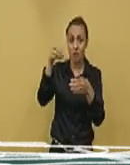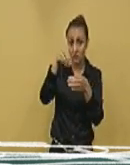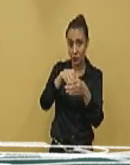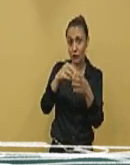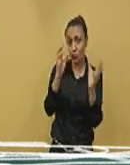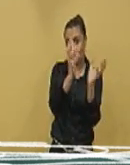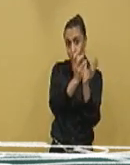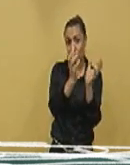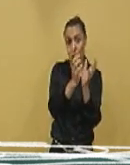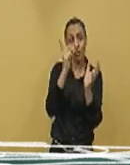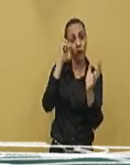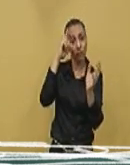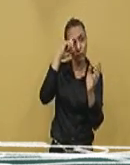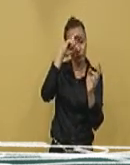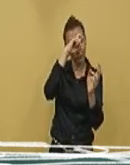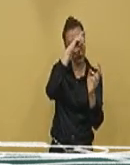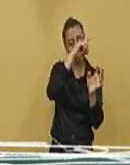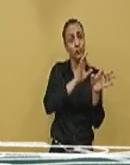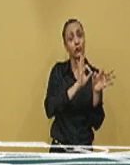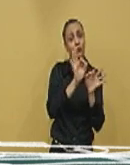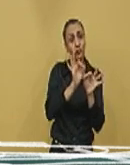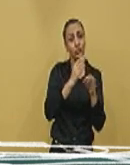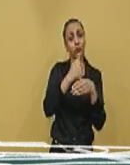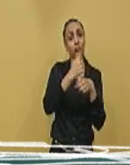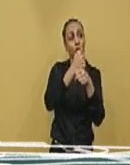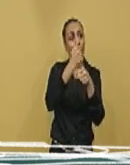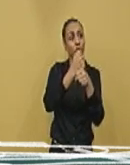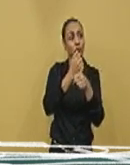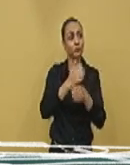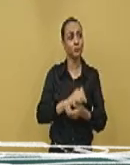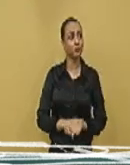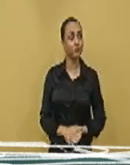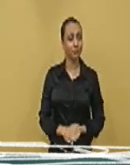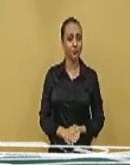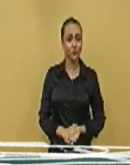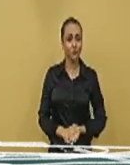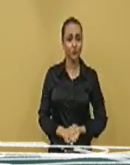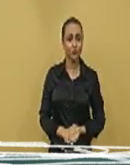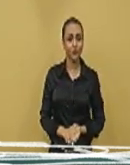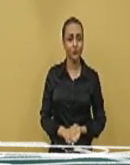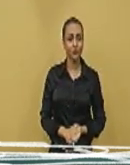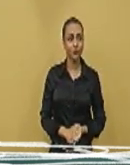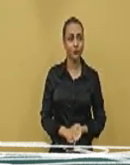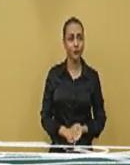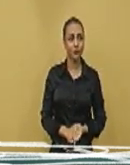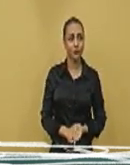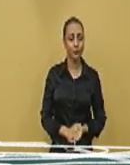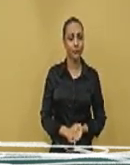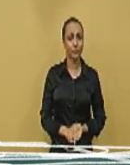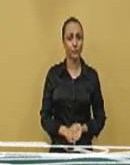muito difícil, porque você tem... Ai, desculpa. Então, tá. Tudo bem.